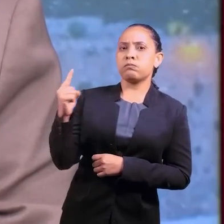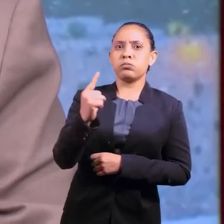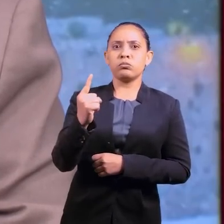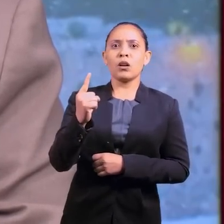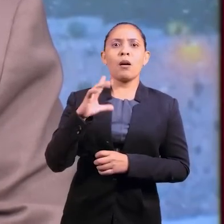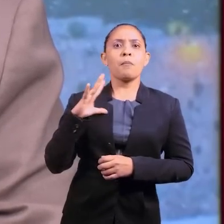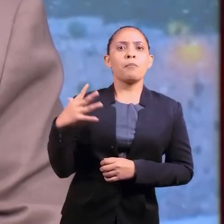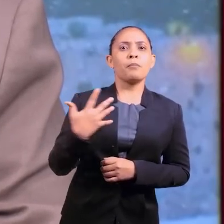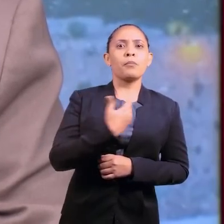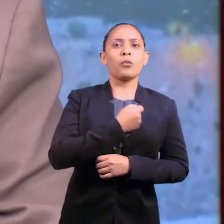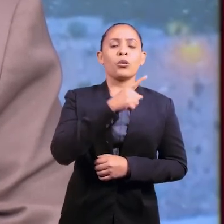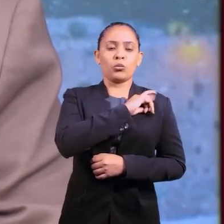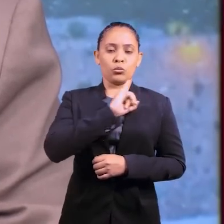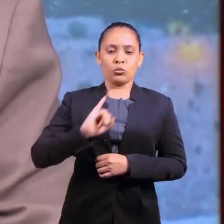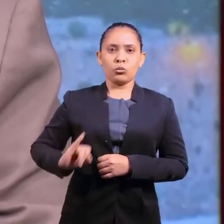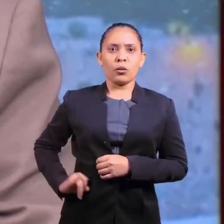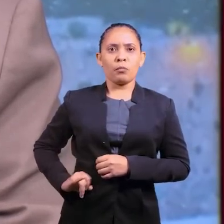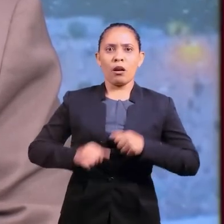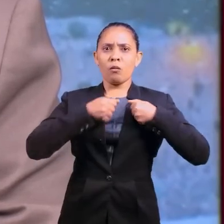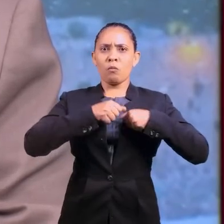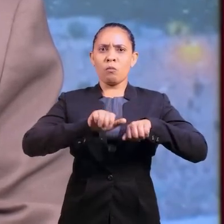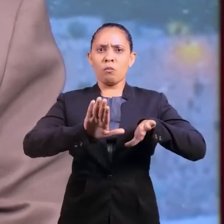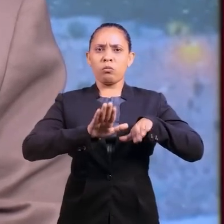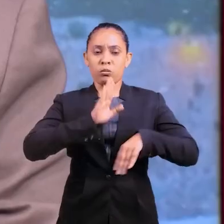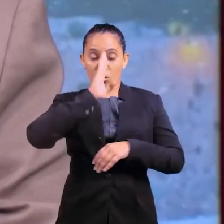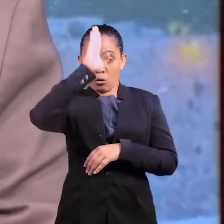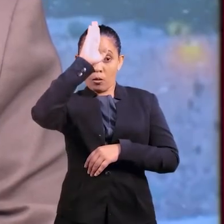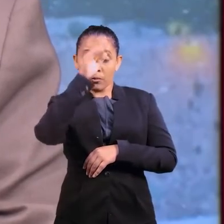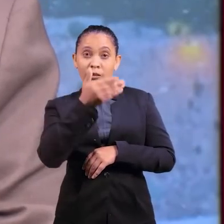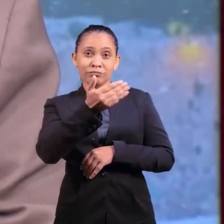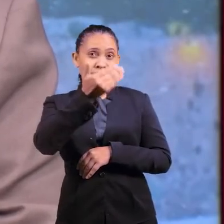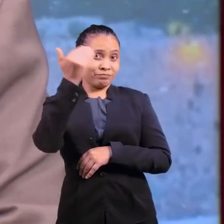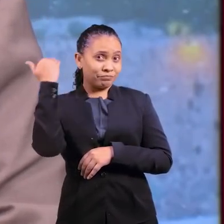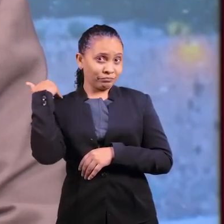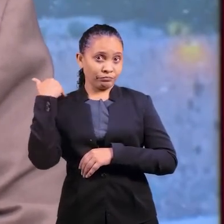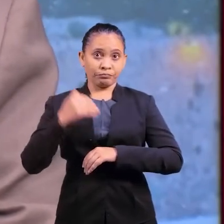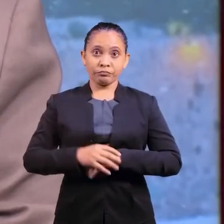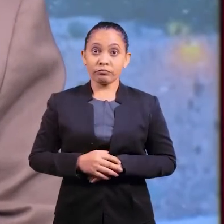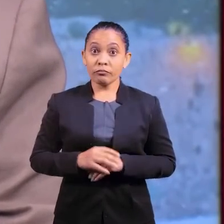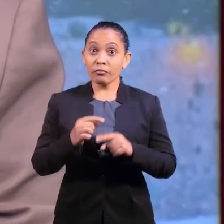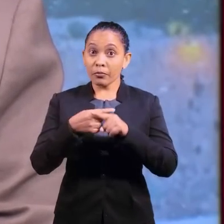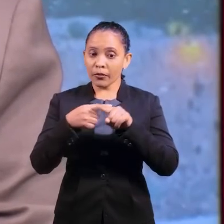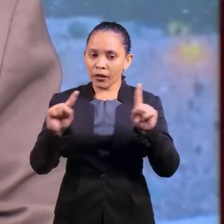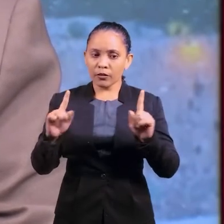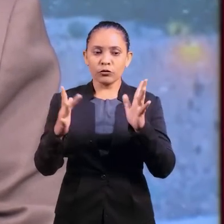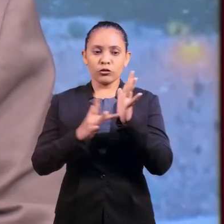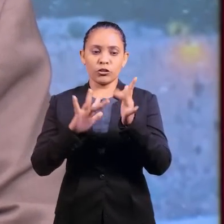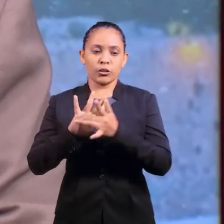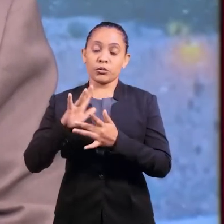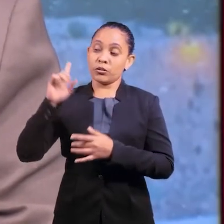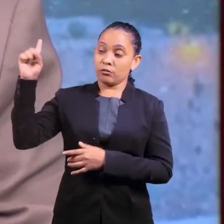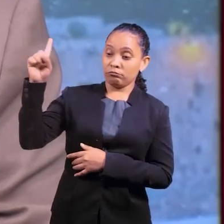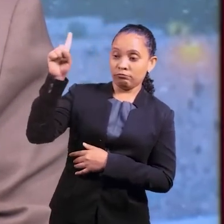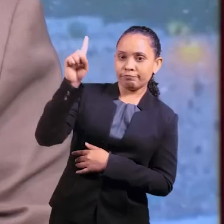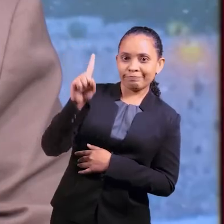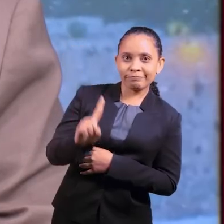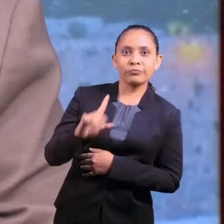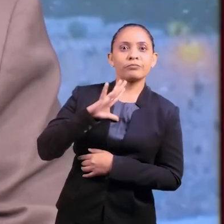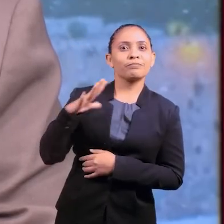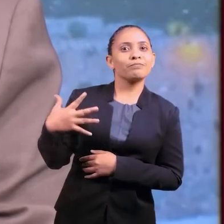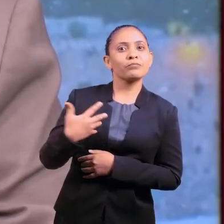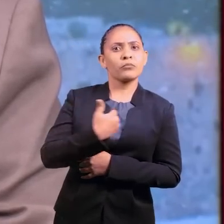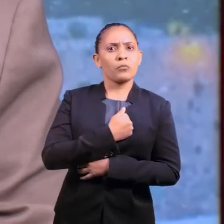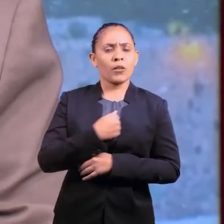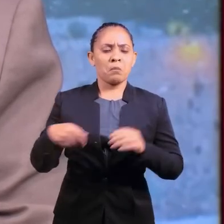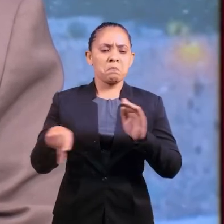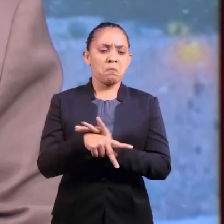Romano, a quem eles estavam sujeitos. Mas Jesus veio para trazer uma libertação, não foi simplesmente para um